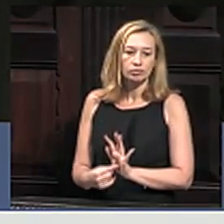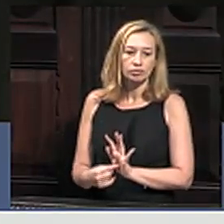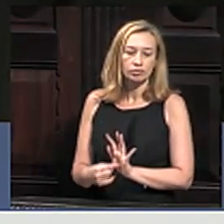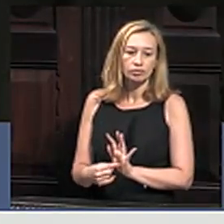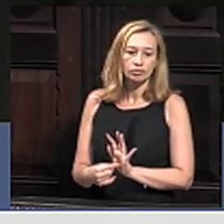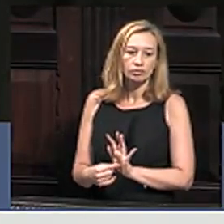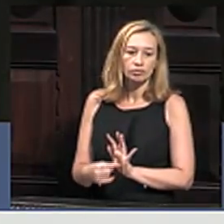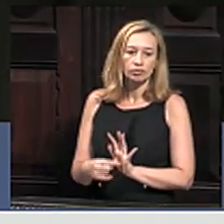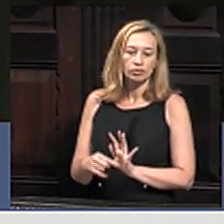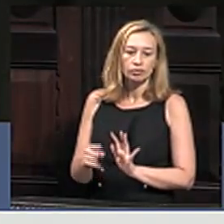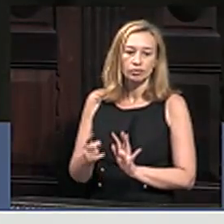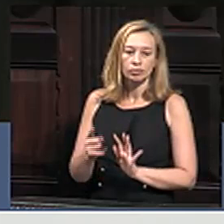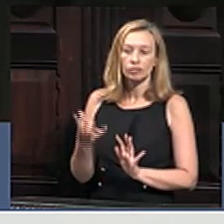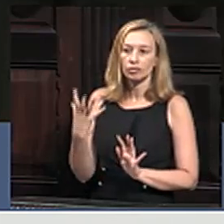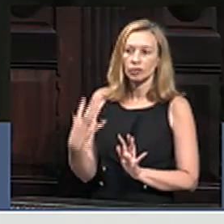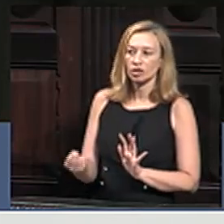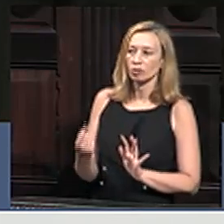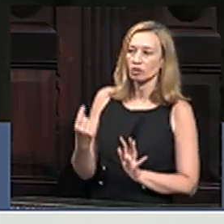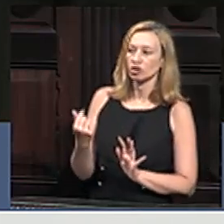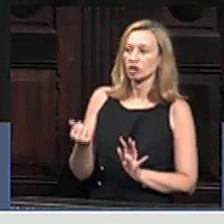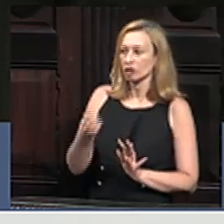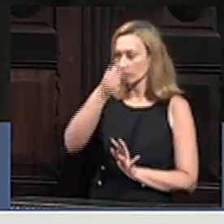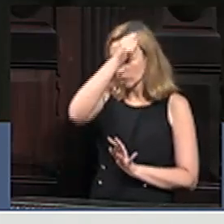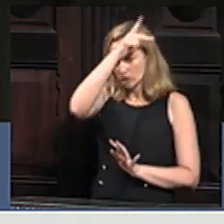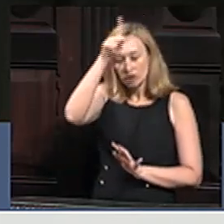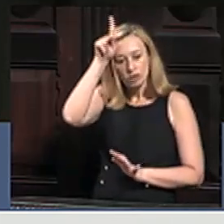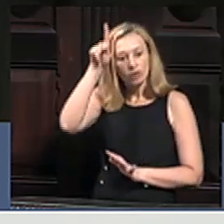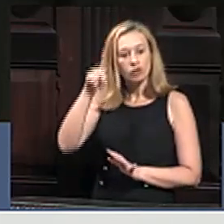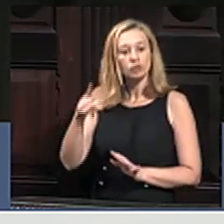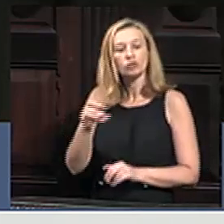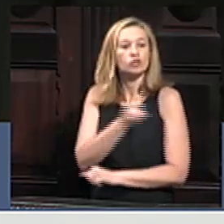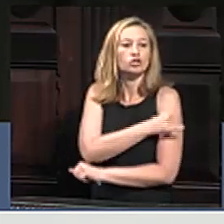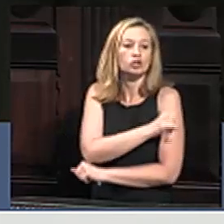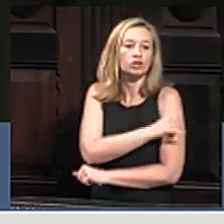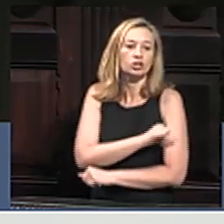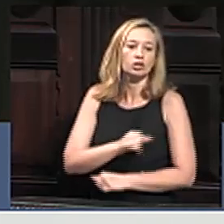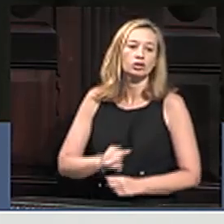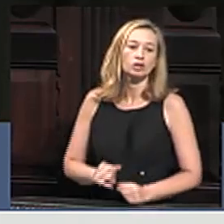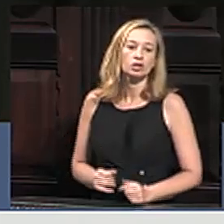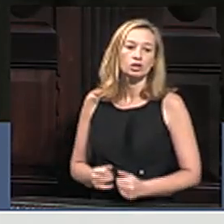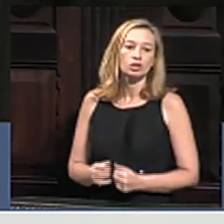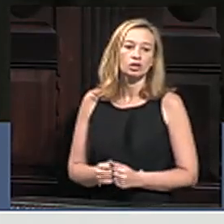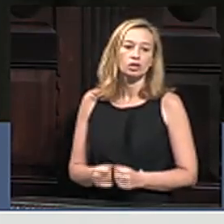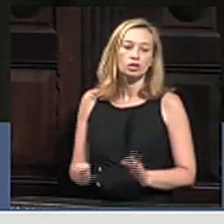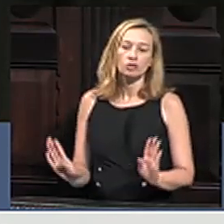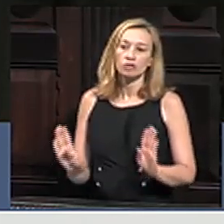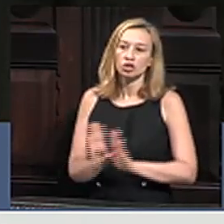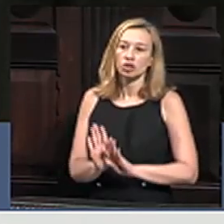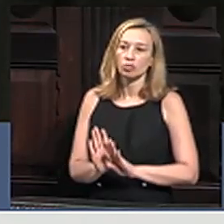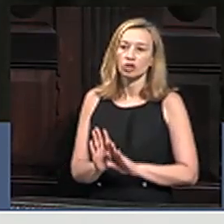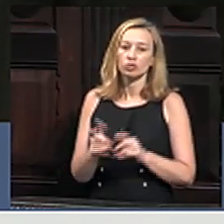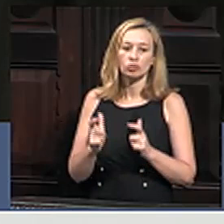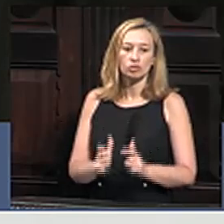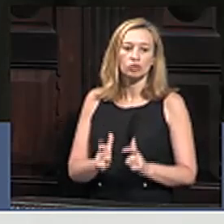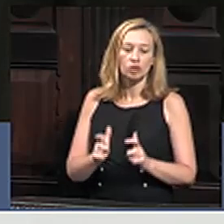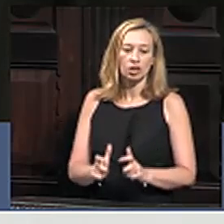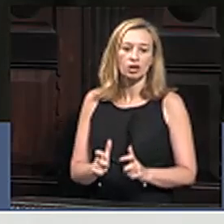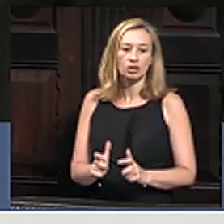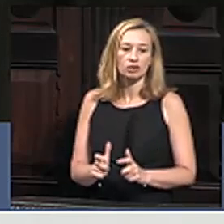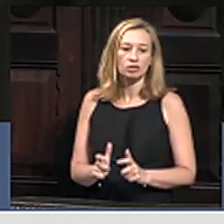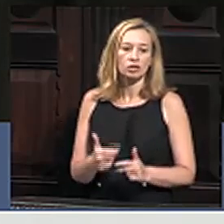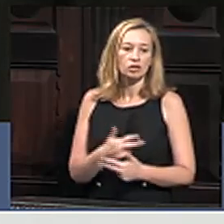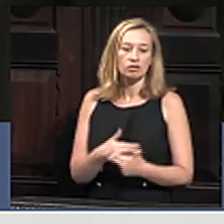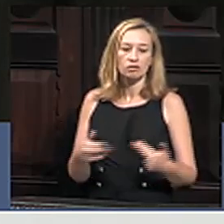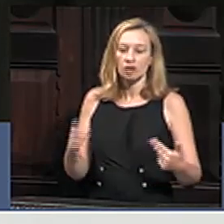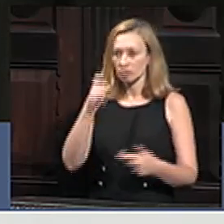da Prefeitura do Rio de Janeiro. Então, isso está culminando no fechamento das unidades. São